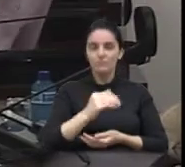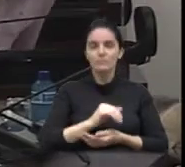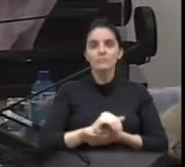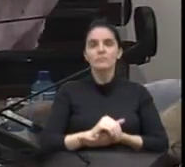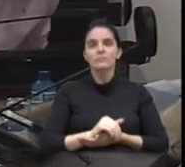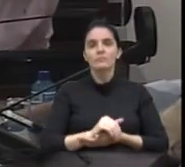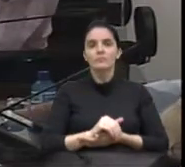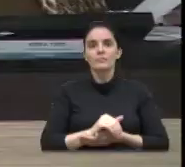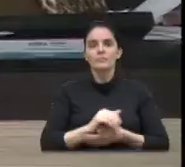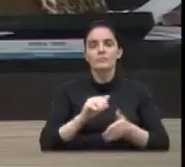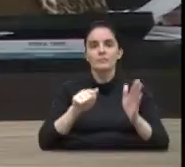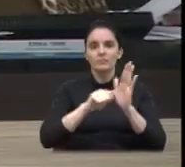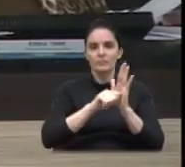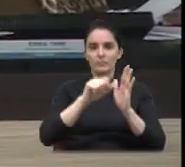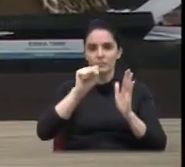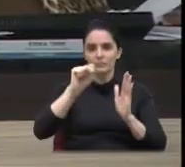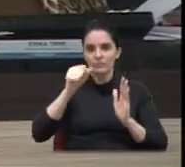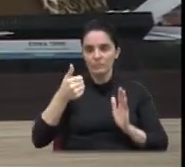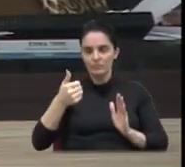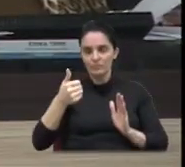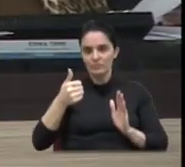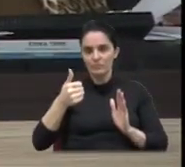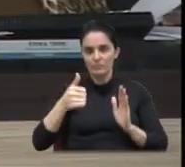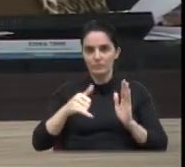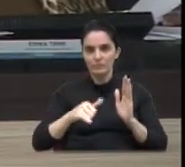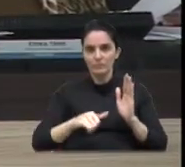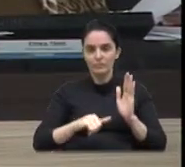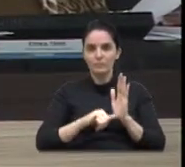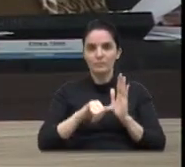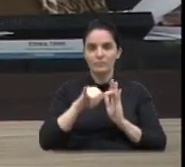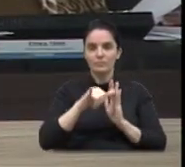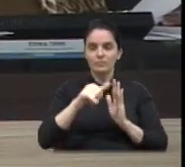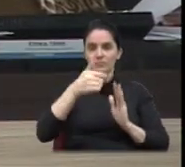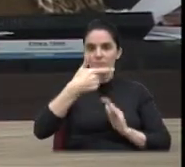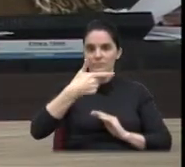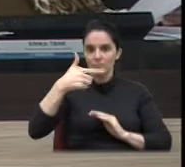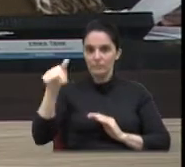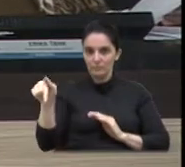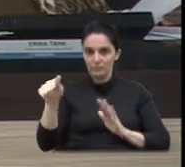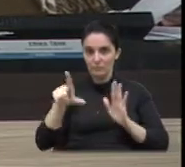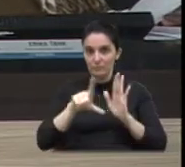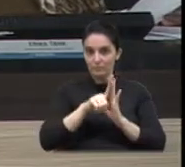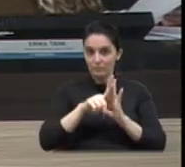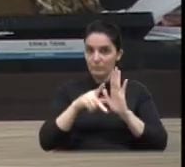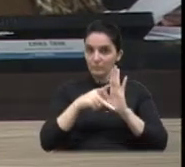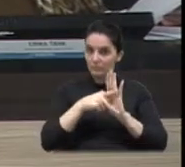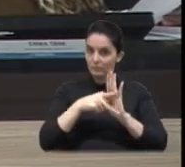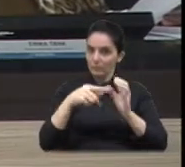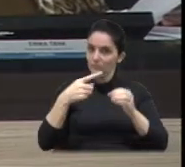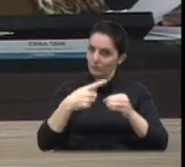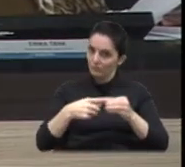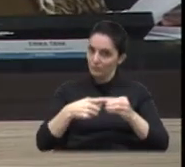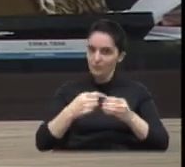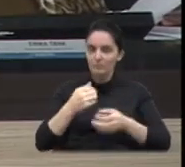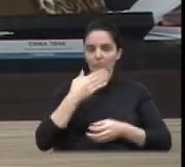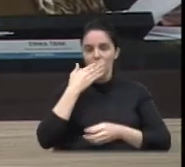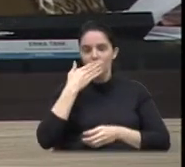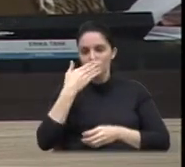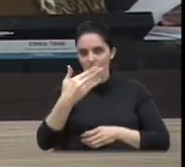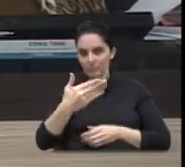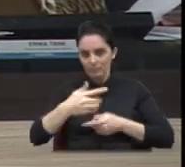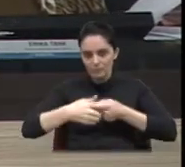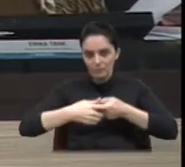com fundamento no artigo 81, inciso 27 da Lei Orgânica do Município, a fim de requerer respeitosamente